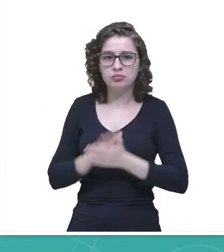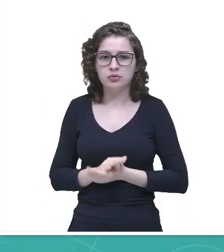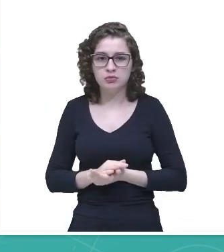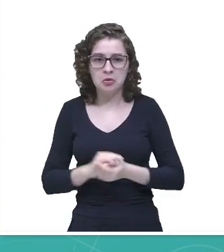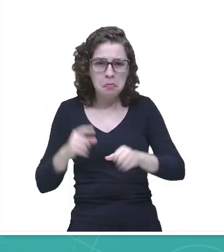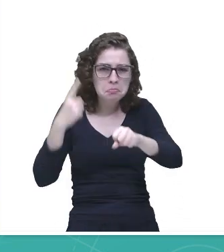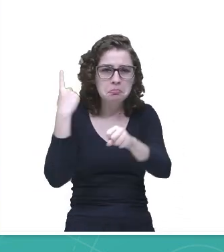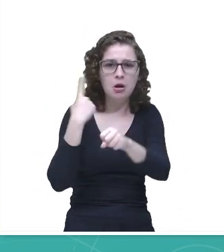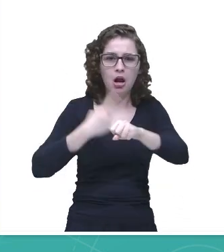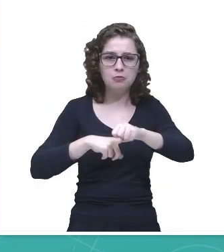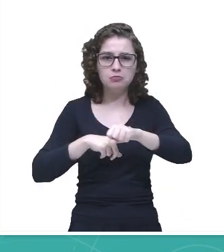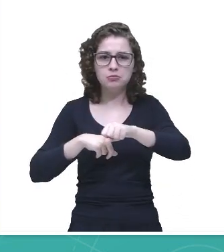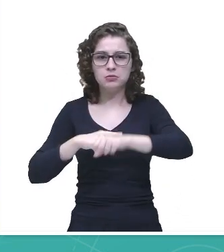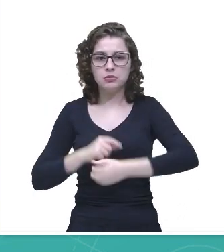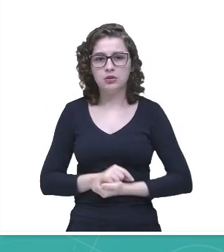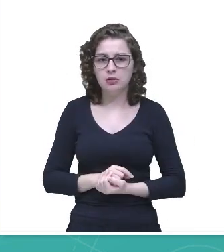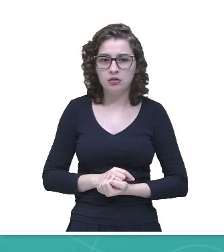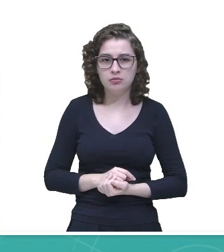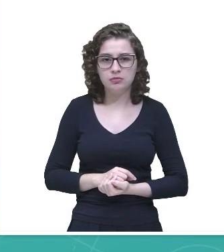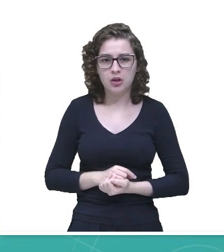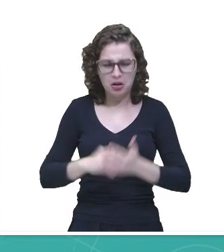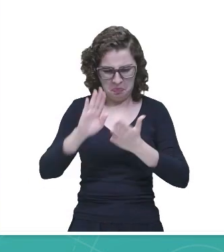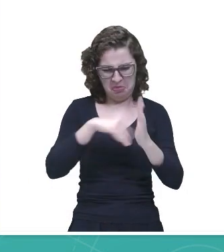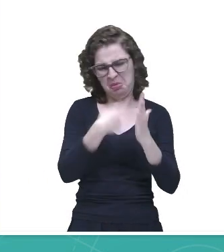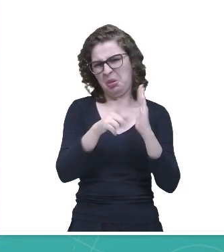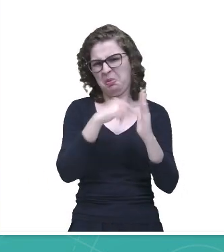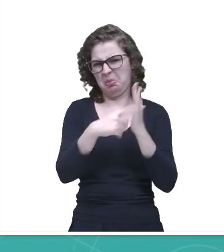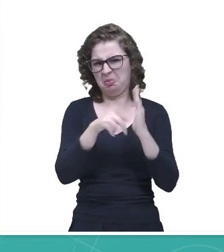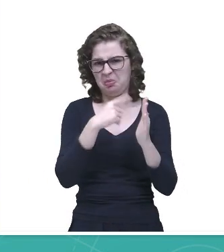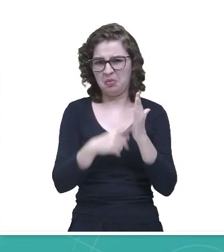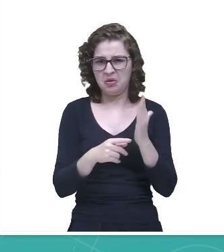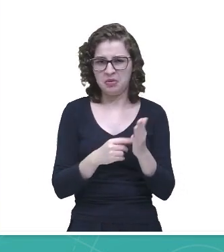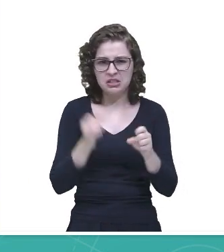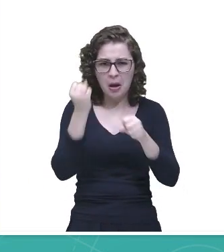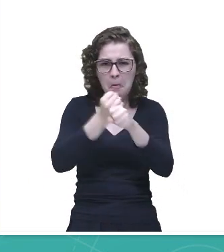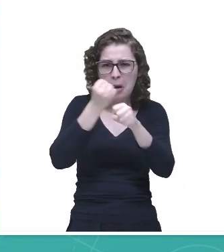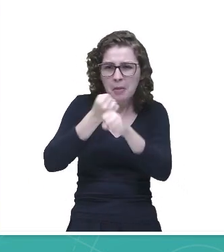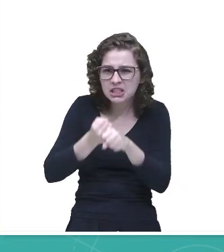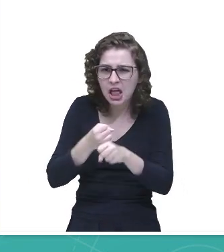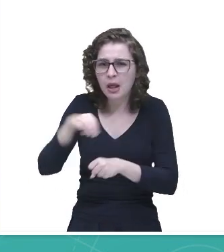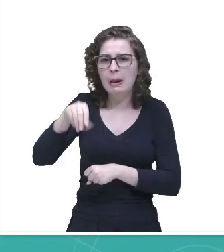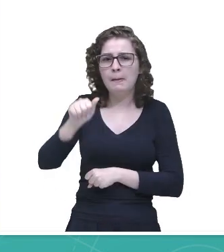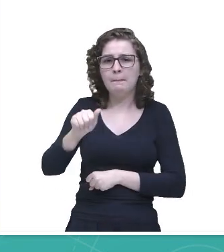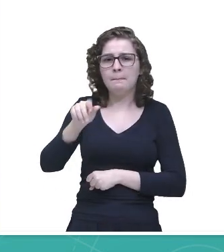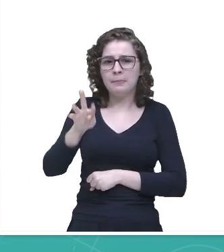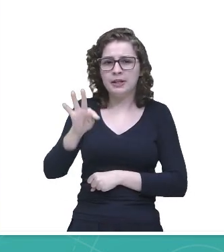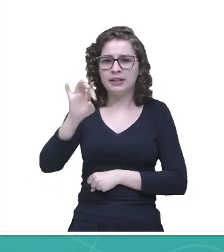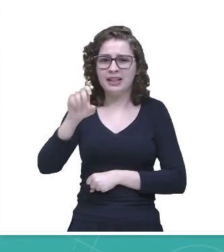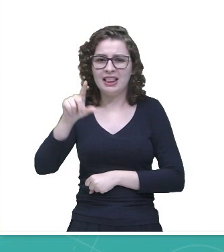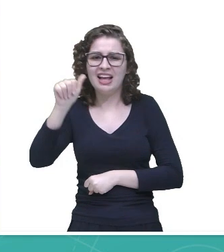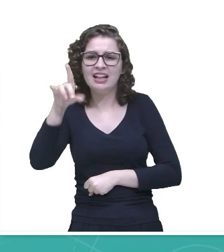improvisado, hábitos inesperado, pasta grossa, né? Essa martelada não é que bater não, tá? É como se eles